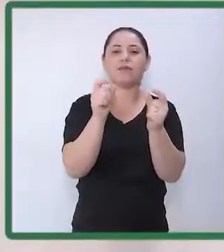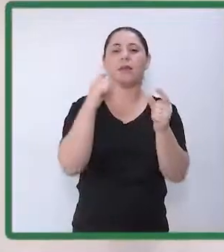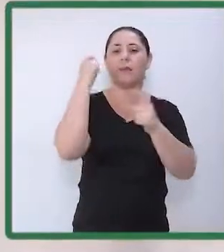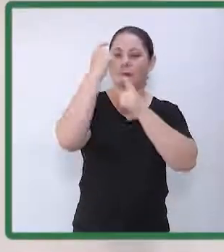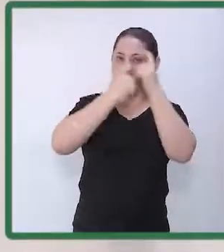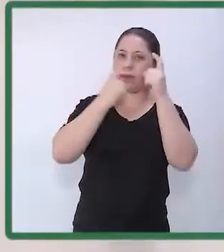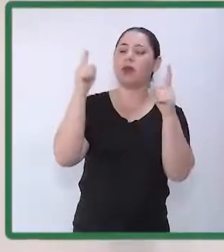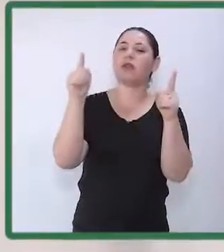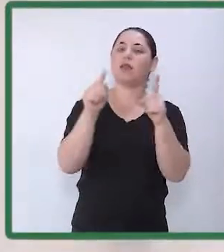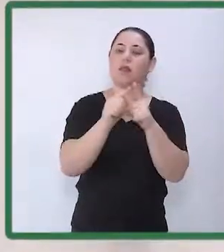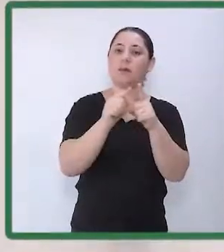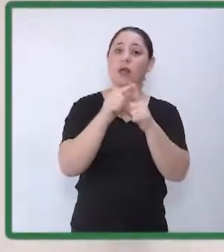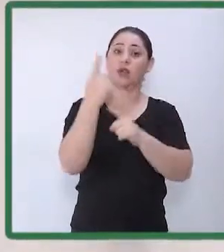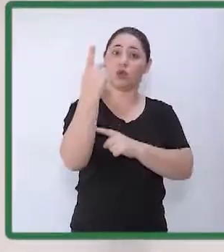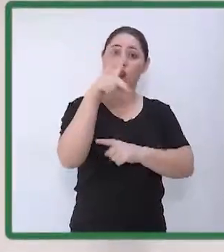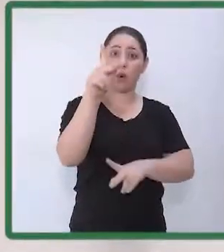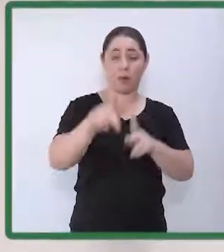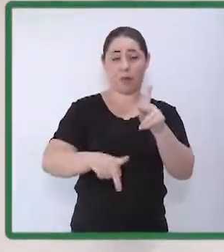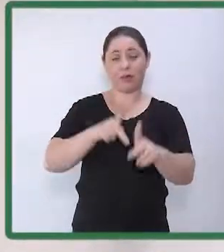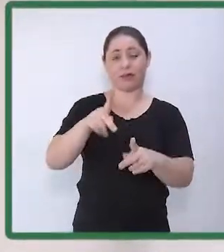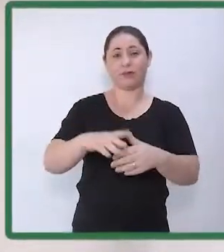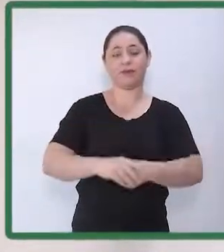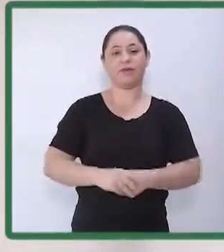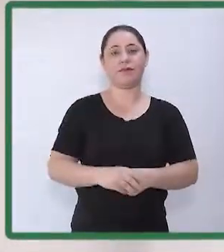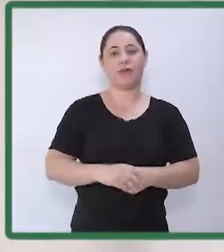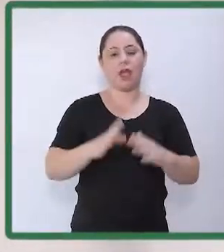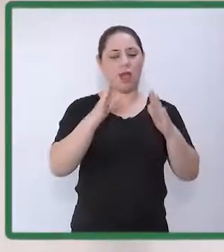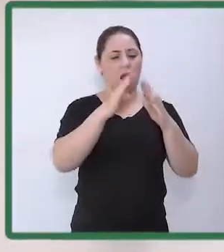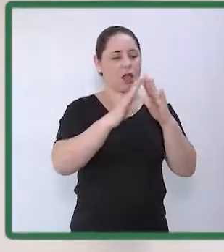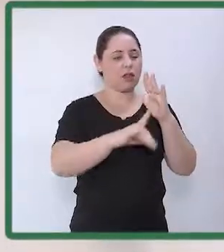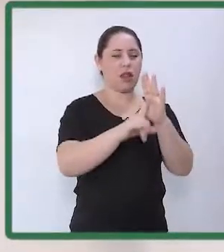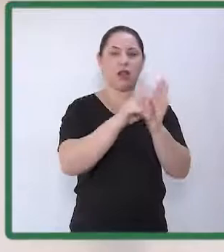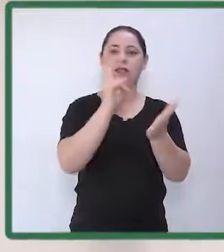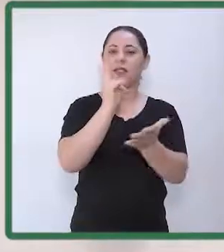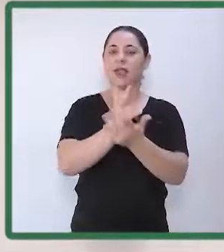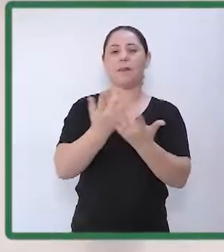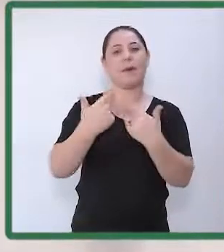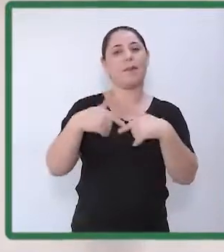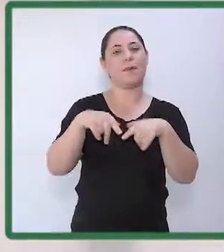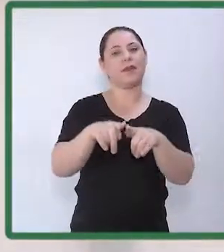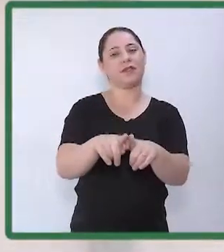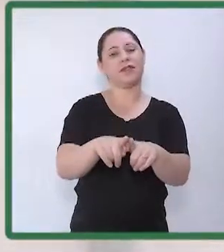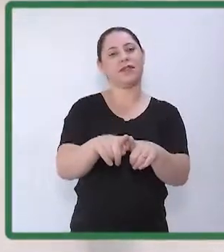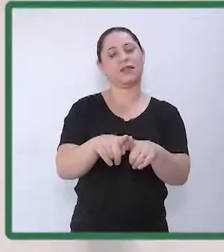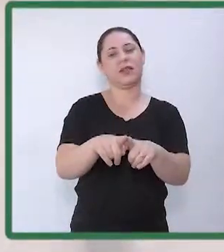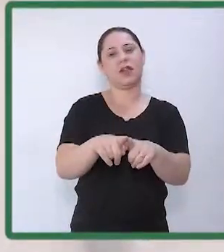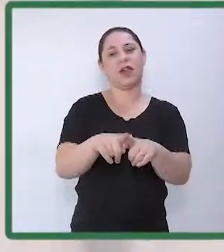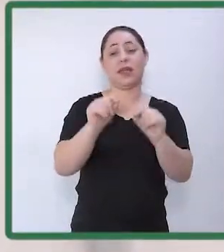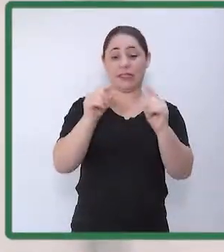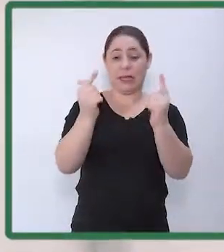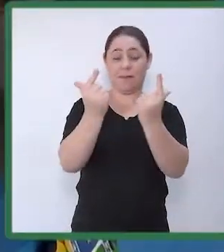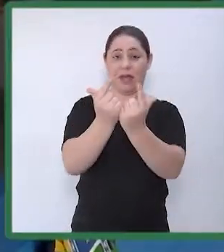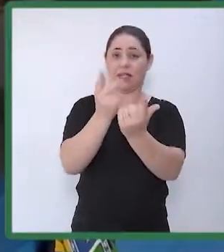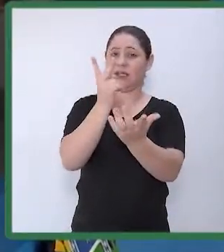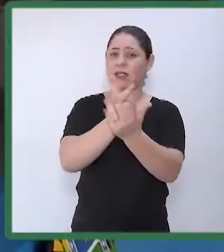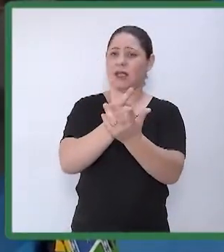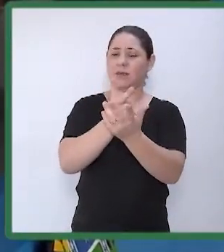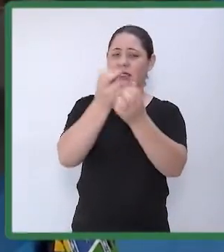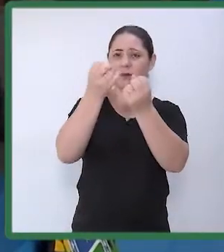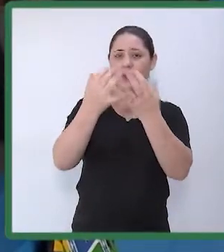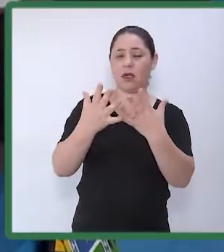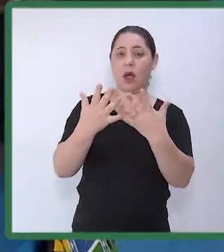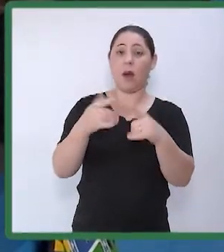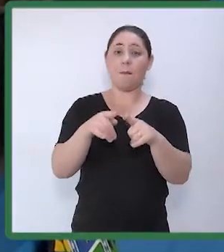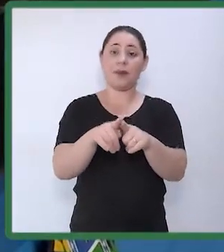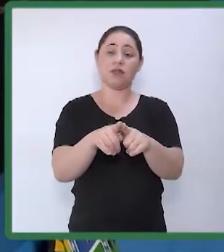preocupada com certeza com a sua população, né? A casa sempre em parceria parceria, né? Eu falo que a Assembleia Legislativa